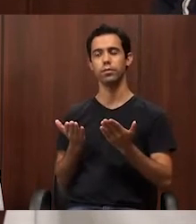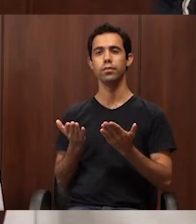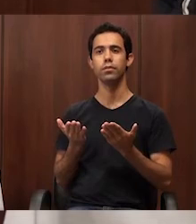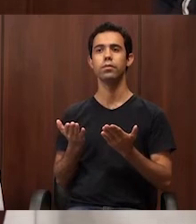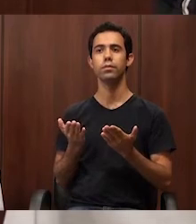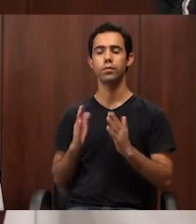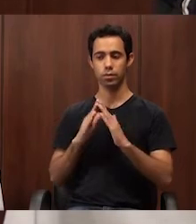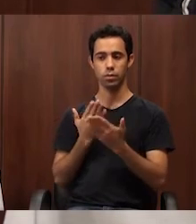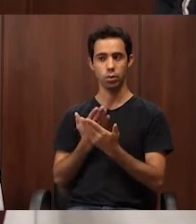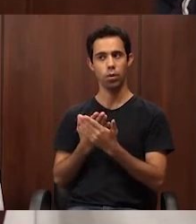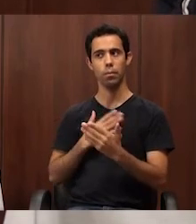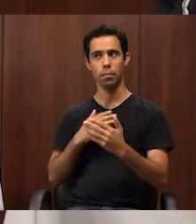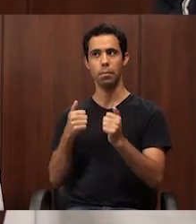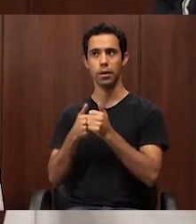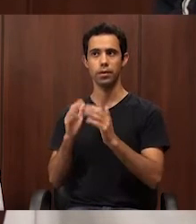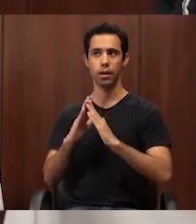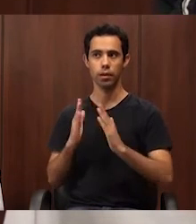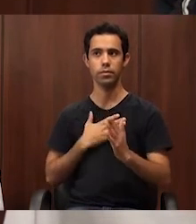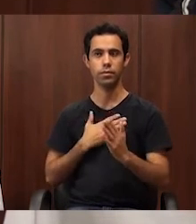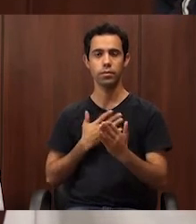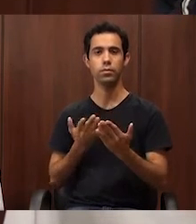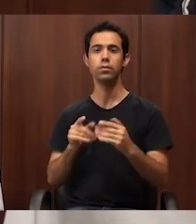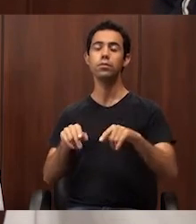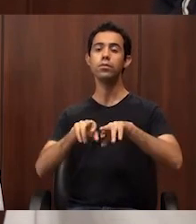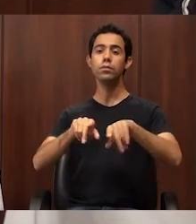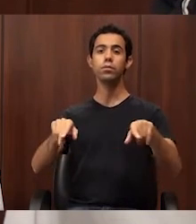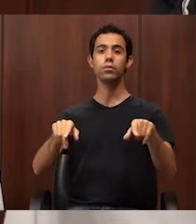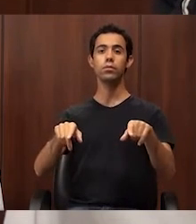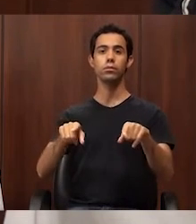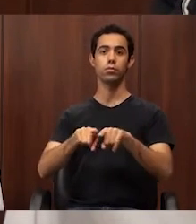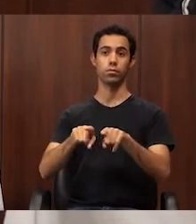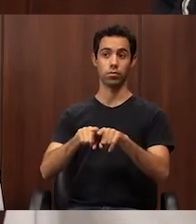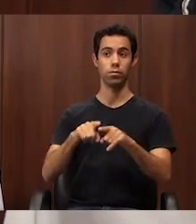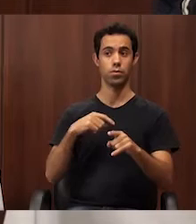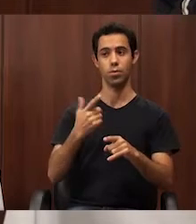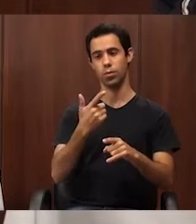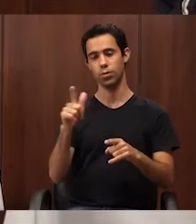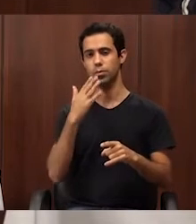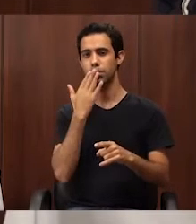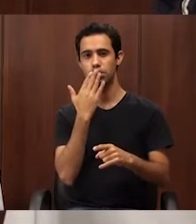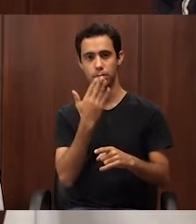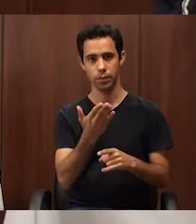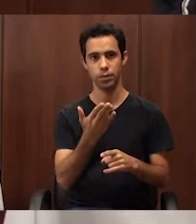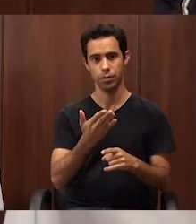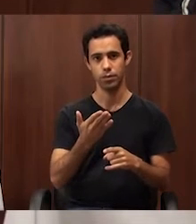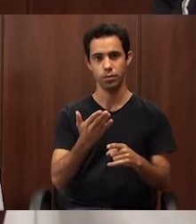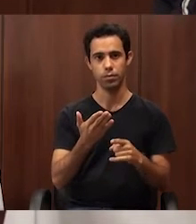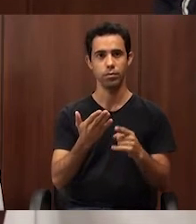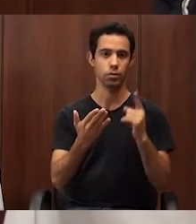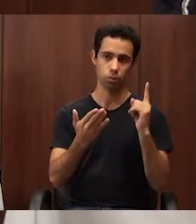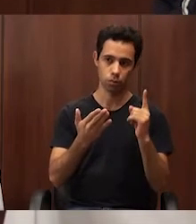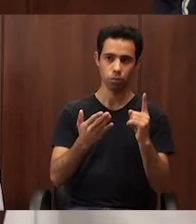talvez seja um caminho de uma judicialização mais efetiva, porque quando se pede para um e quando se pede